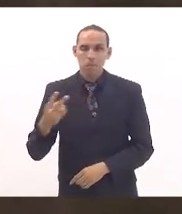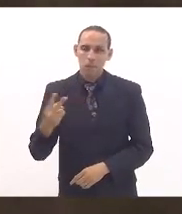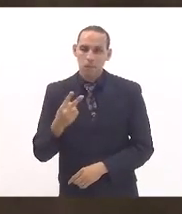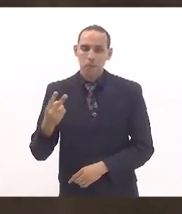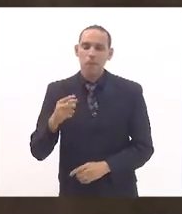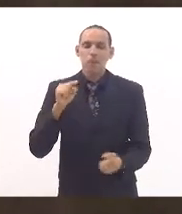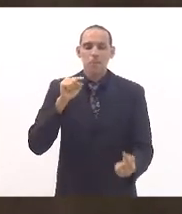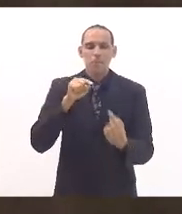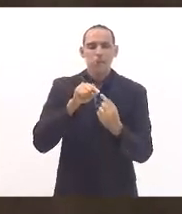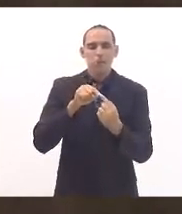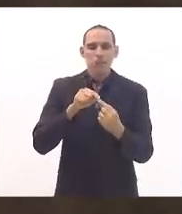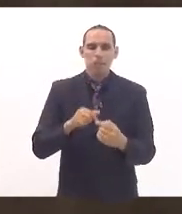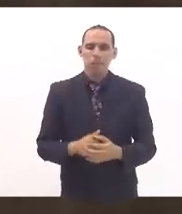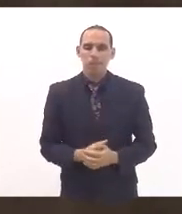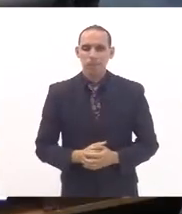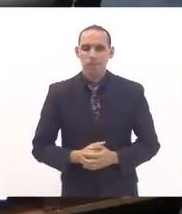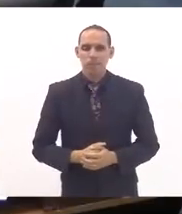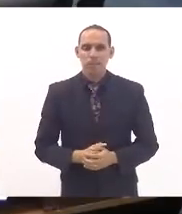é favorável.